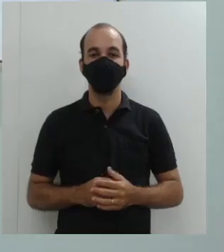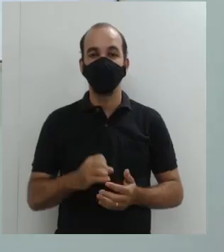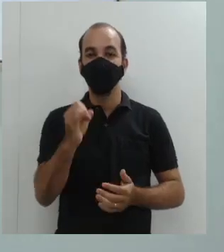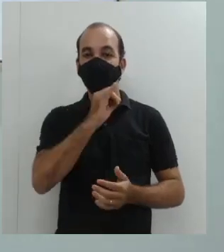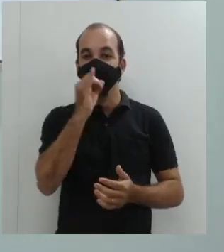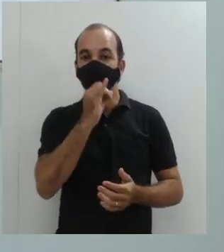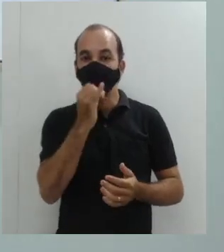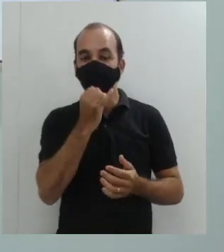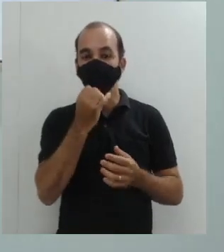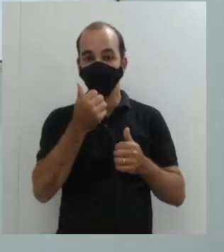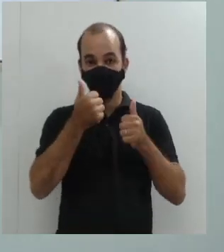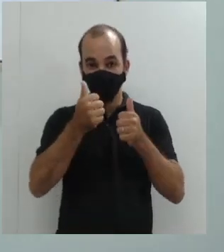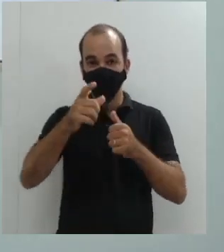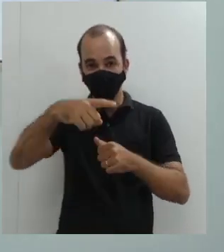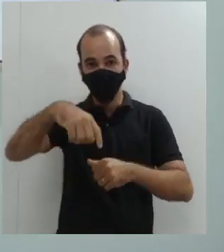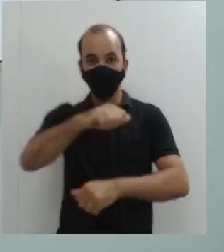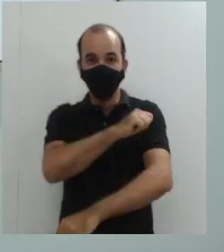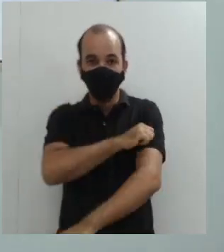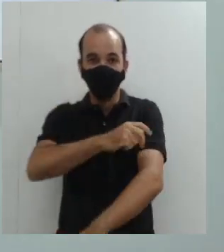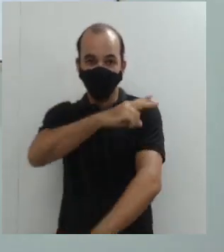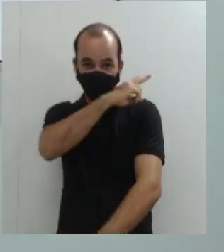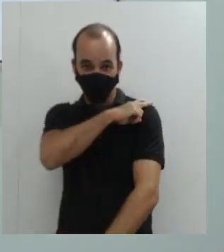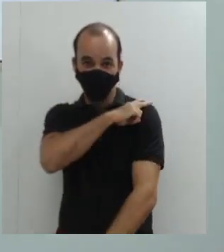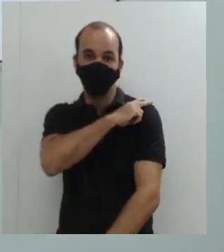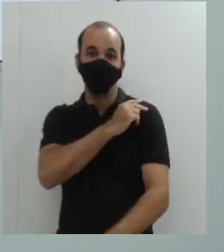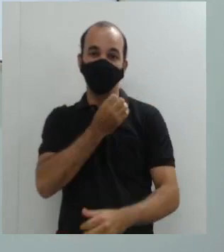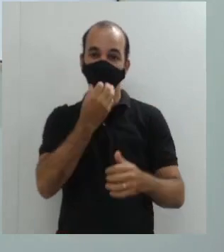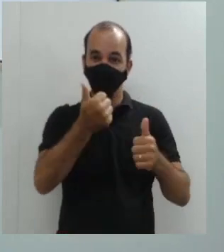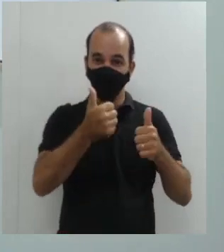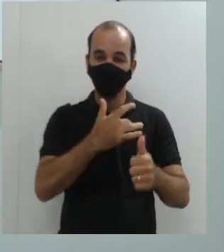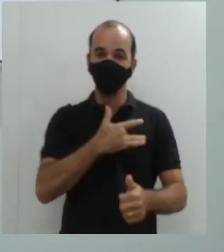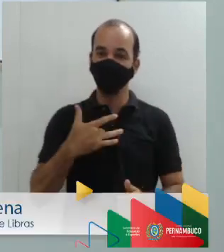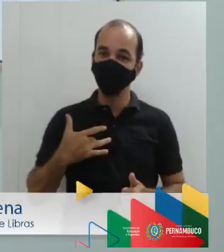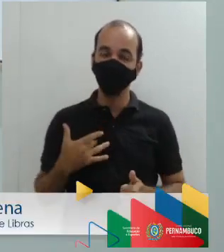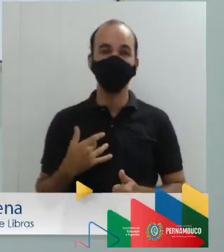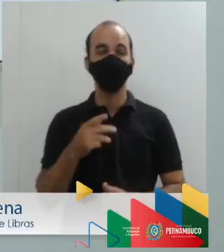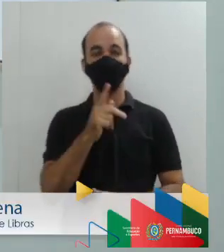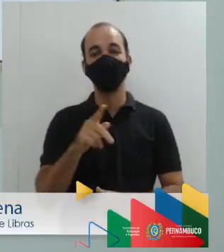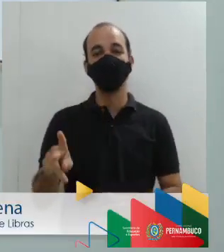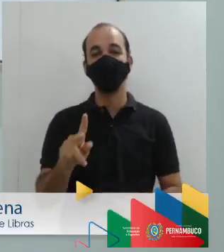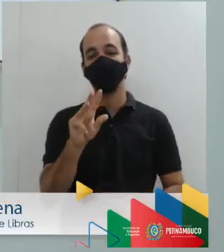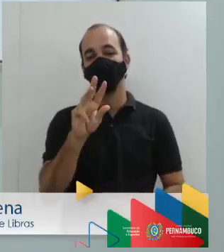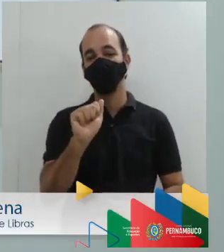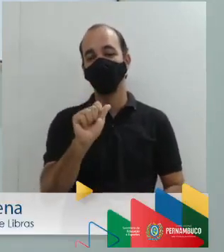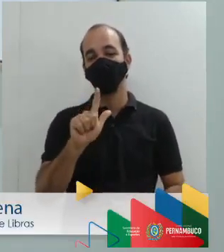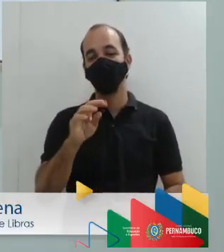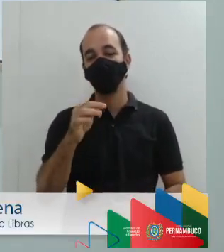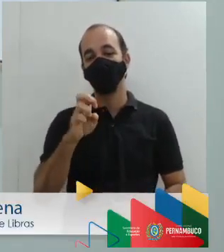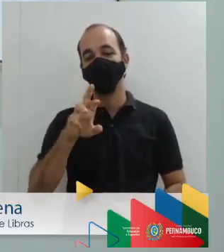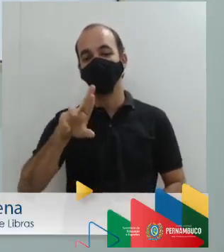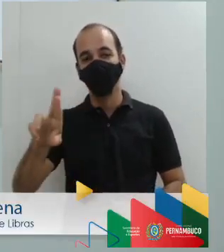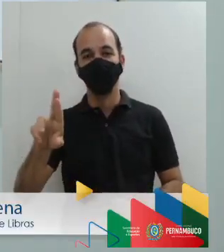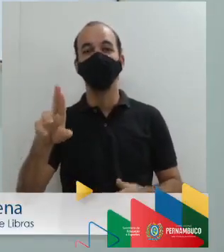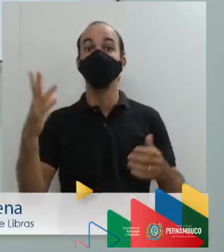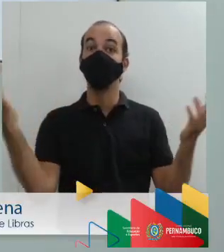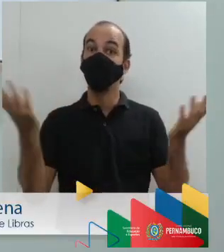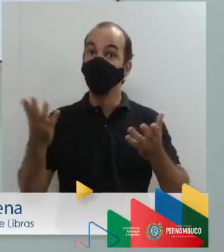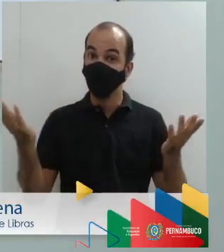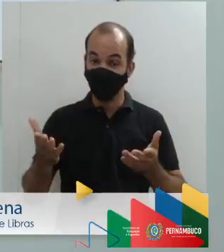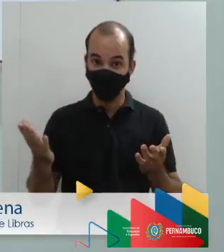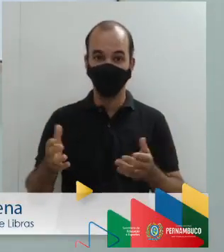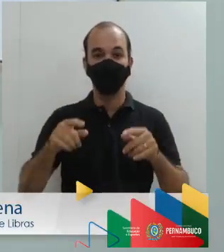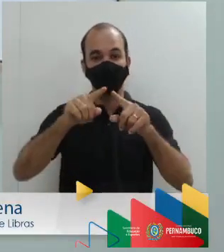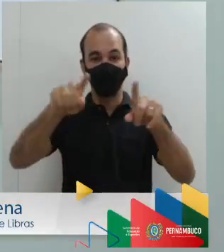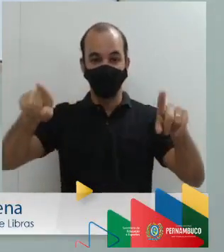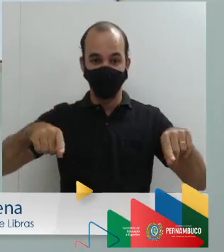Fala galera da segunda série do ensino médio, beleza? Tio Valtinho na área com vocês hoje em nosso estúdio 1. Olha